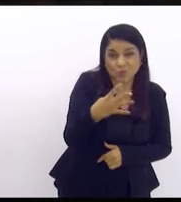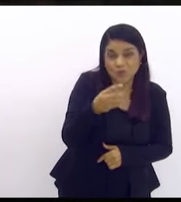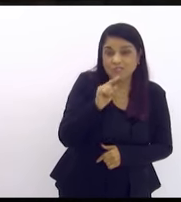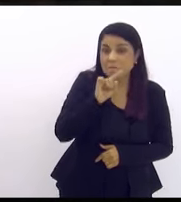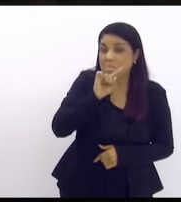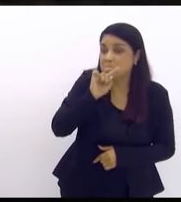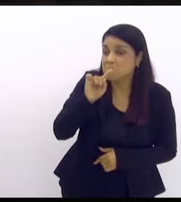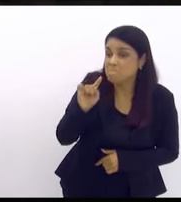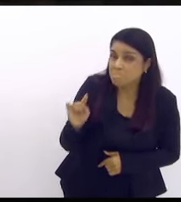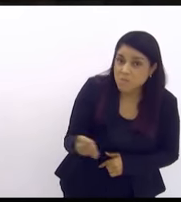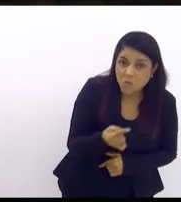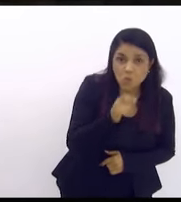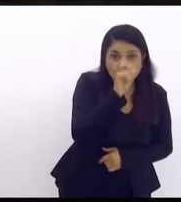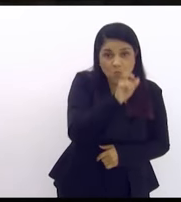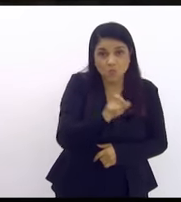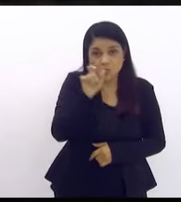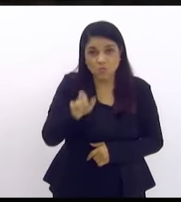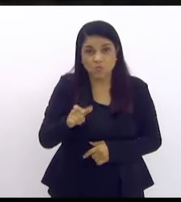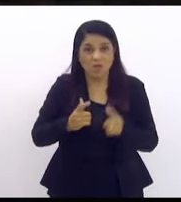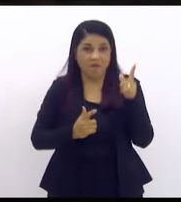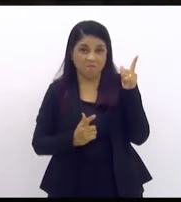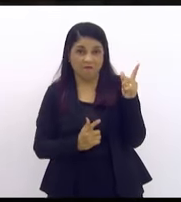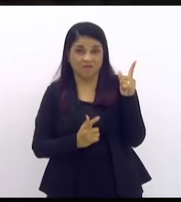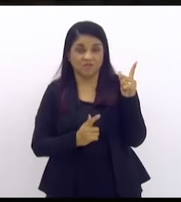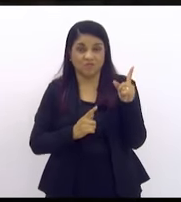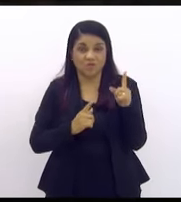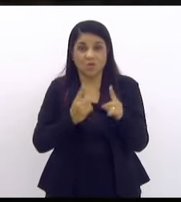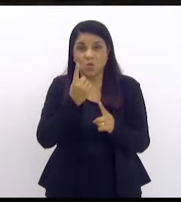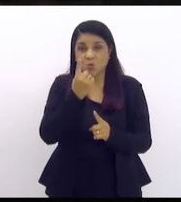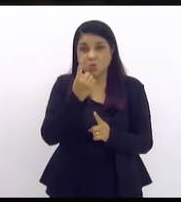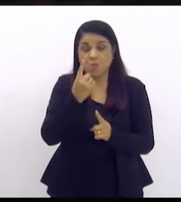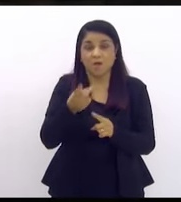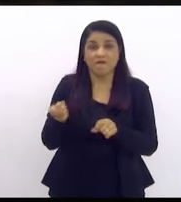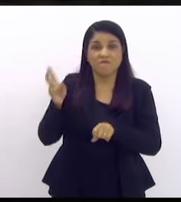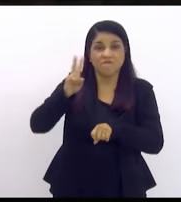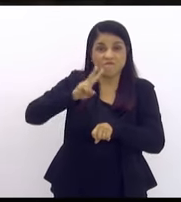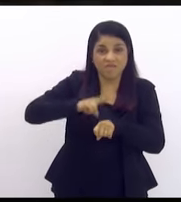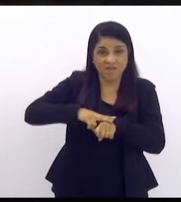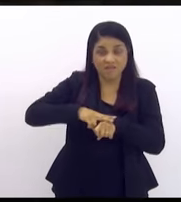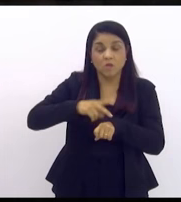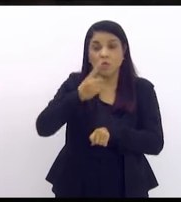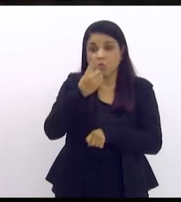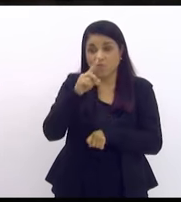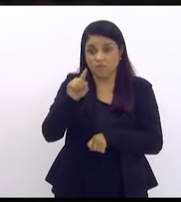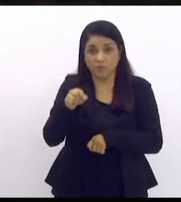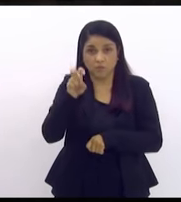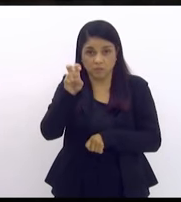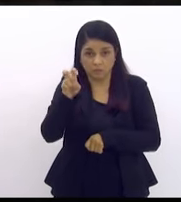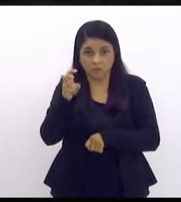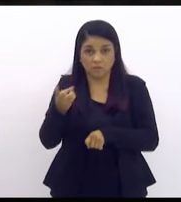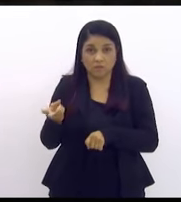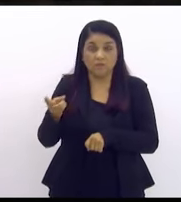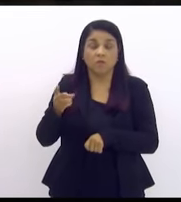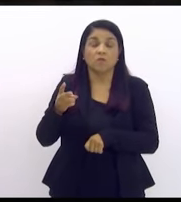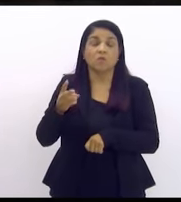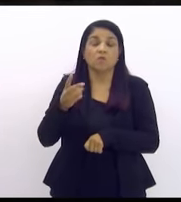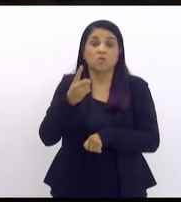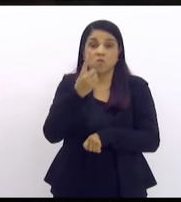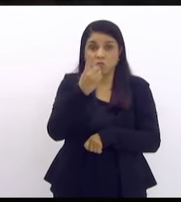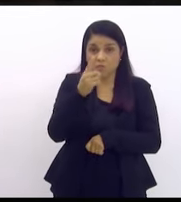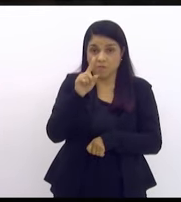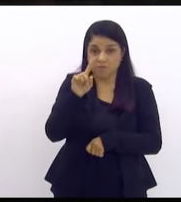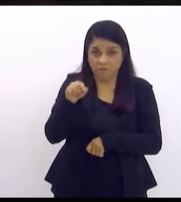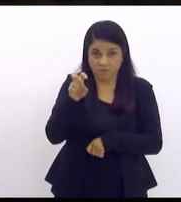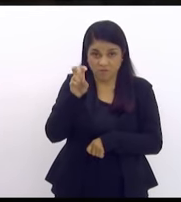e meia o efetivo da Polícia Civil, deputada Marta Rocha. Uma vez e